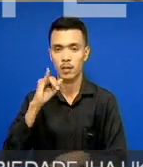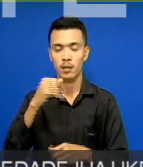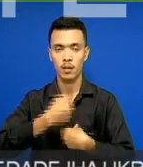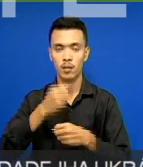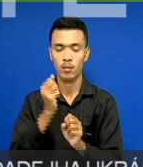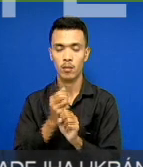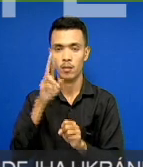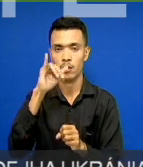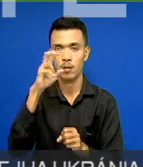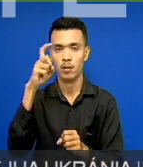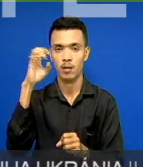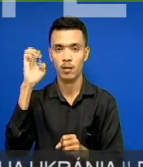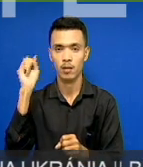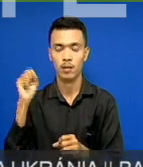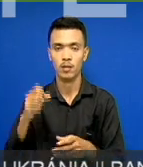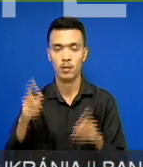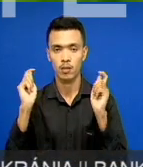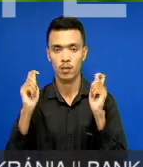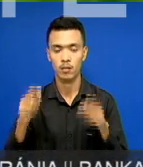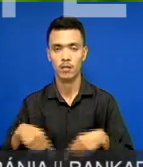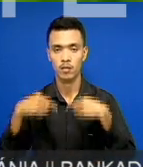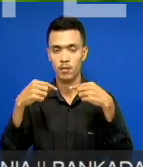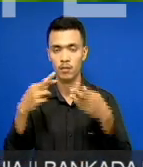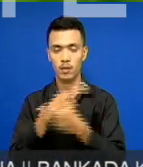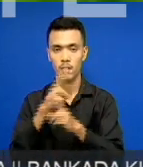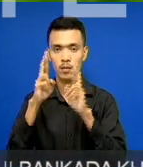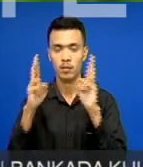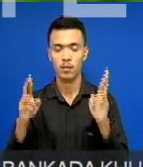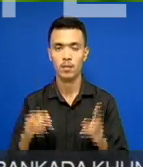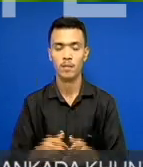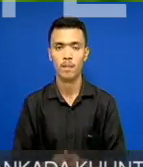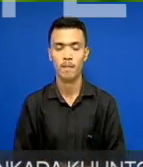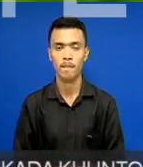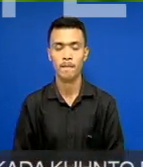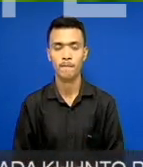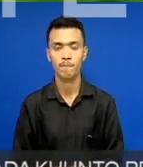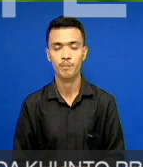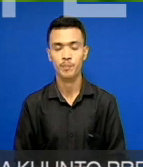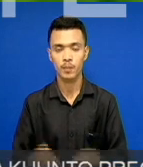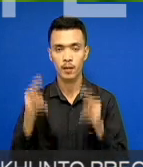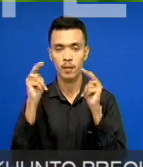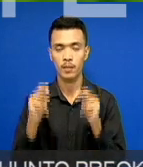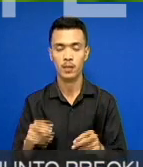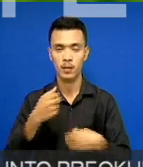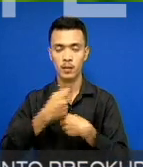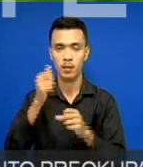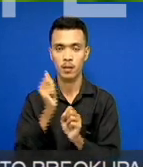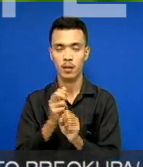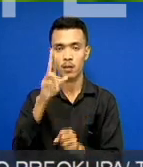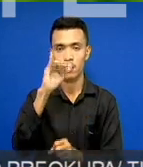fornece resultado diagnostico ba Dr. Sira. Bahira ko ano paciente nebel necessita dunia to tem que precisar lo raisis anto